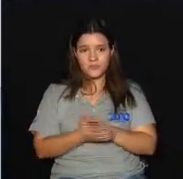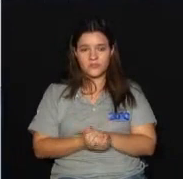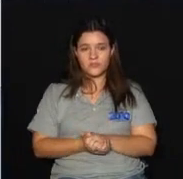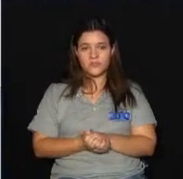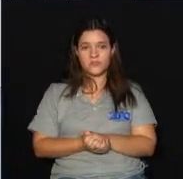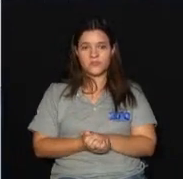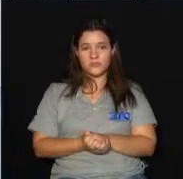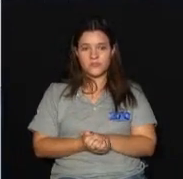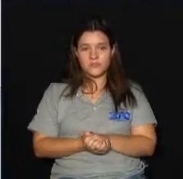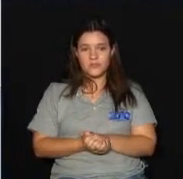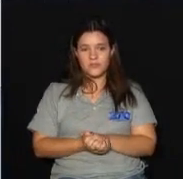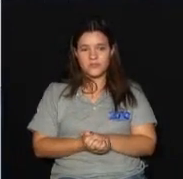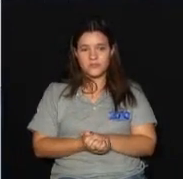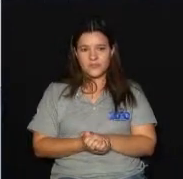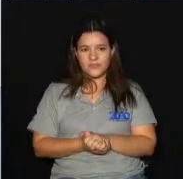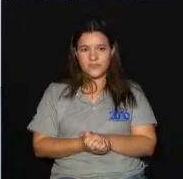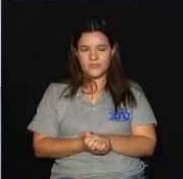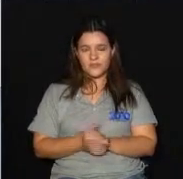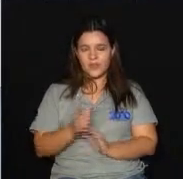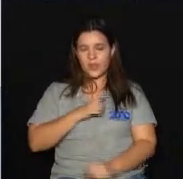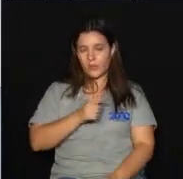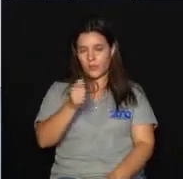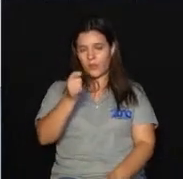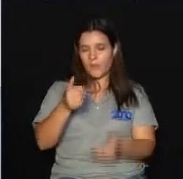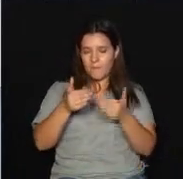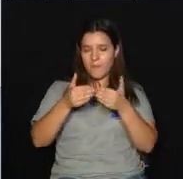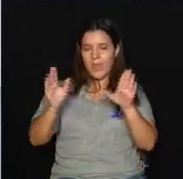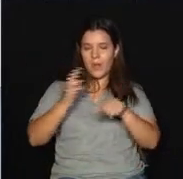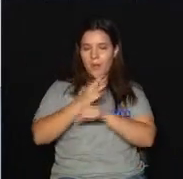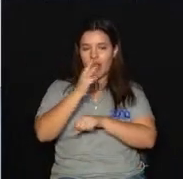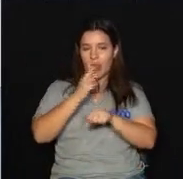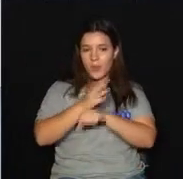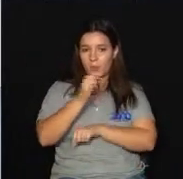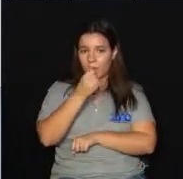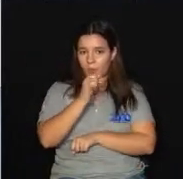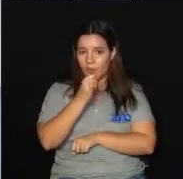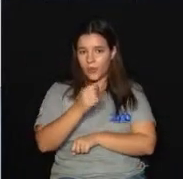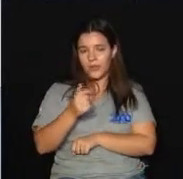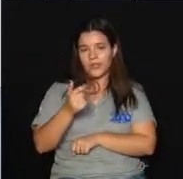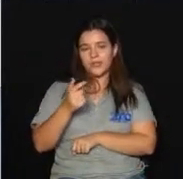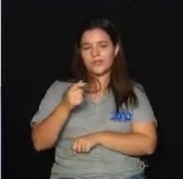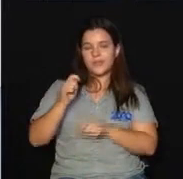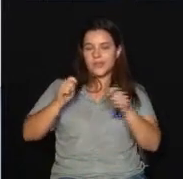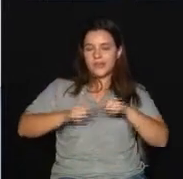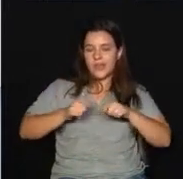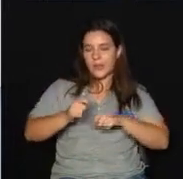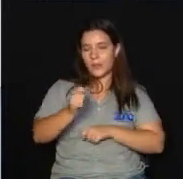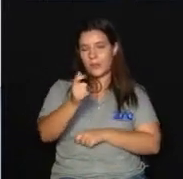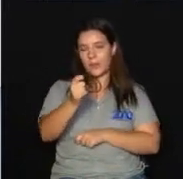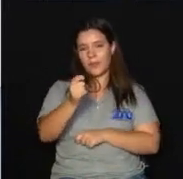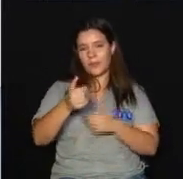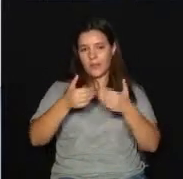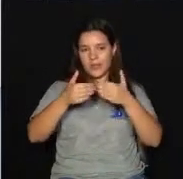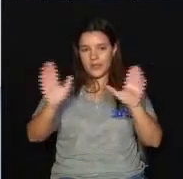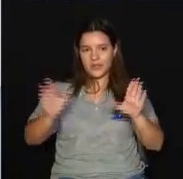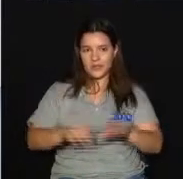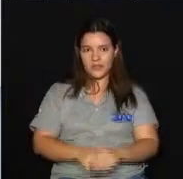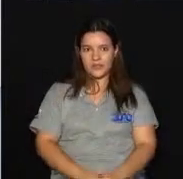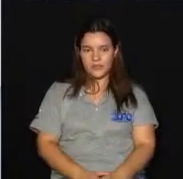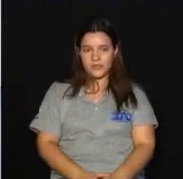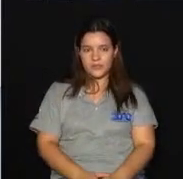978293776 é o número do nosso WhatsApp, tem o QR Code também pela câmera do seu celular, você pode mirar aqui e aí